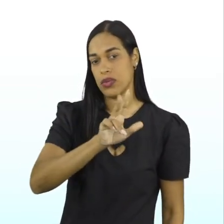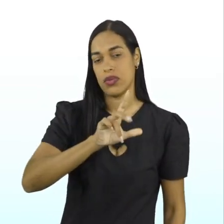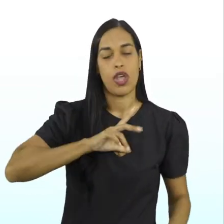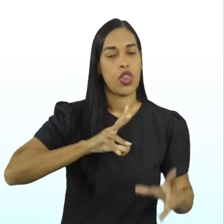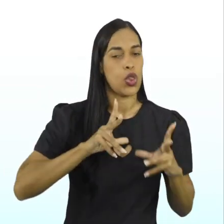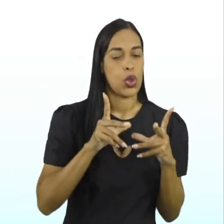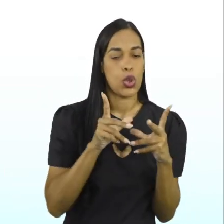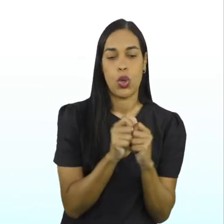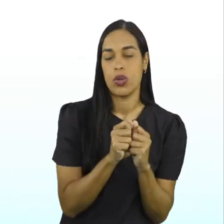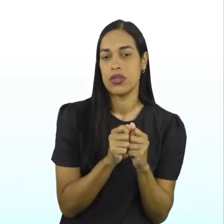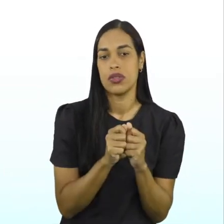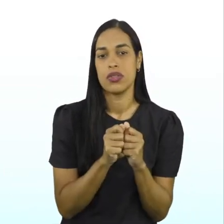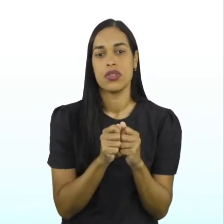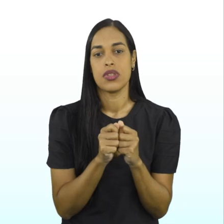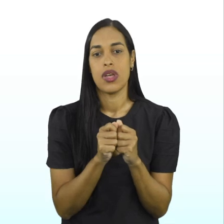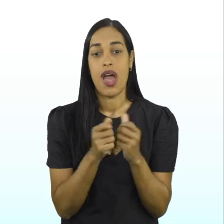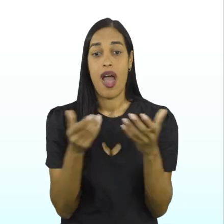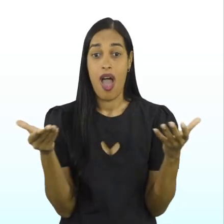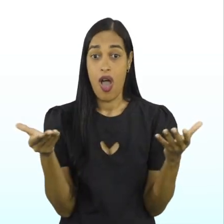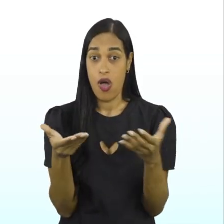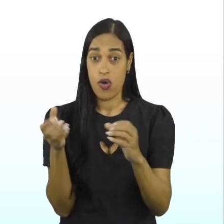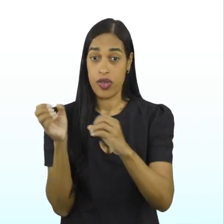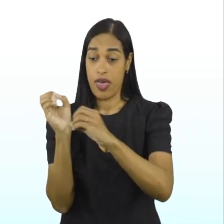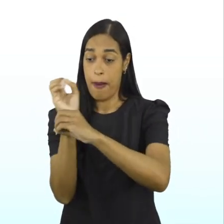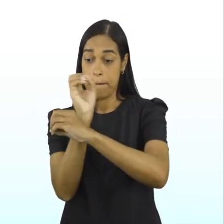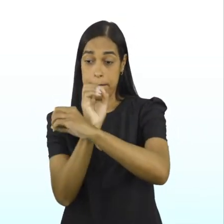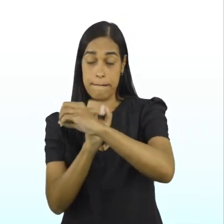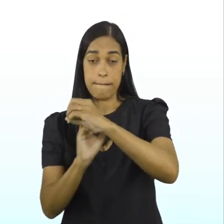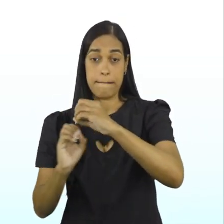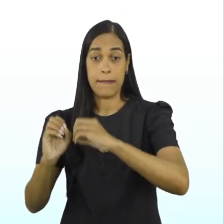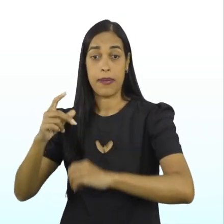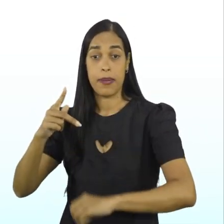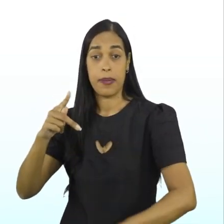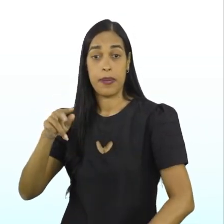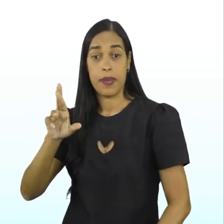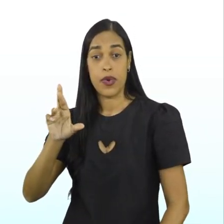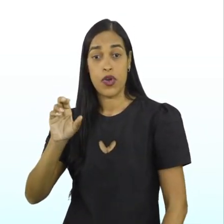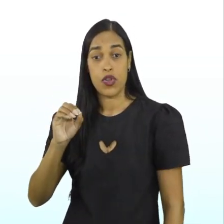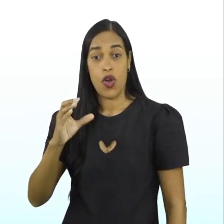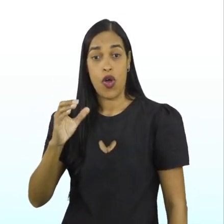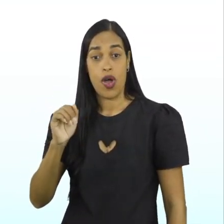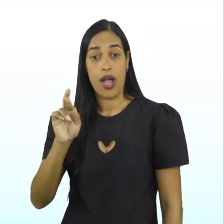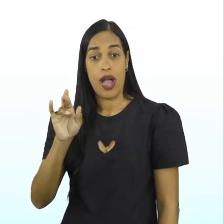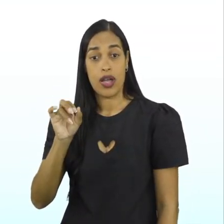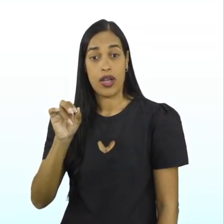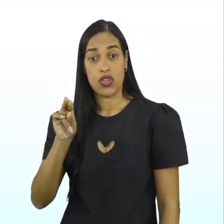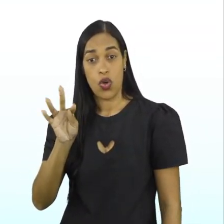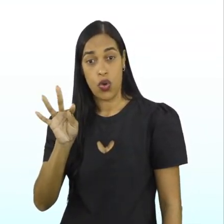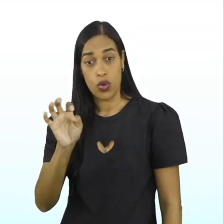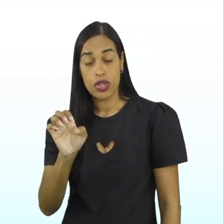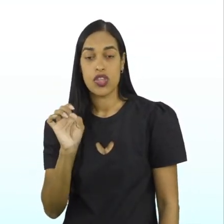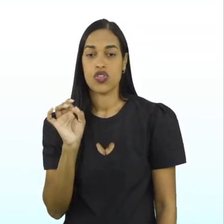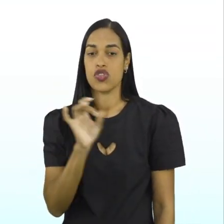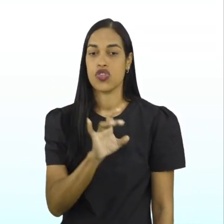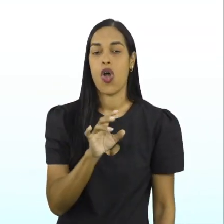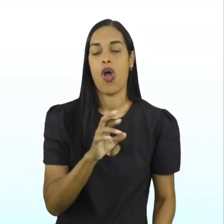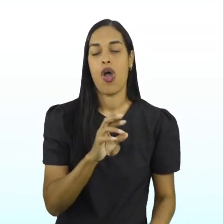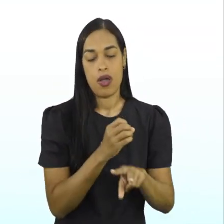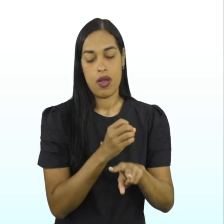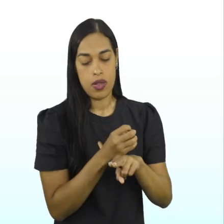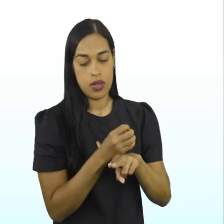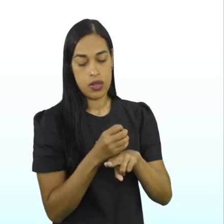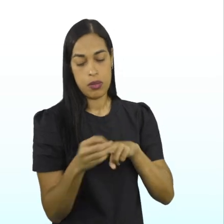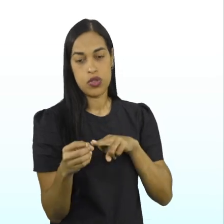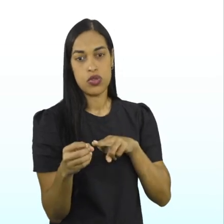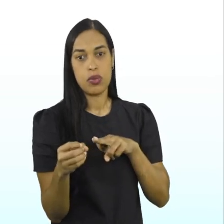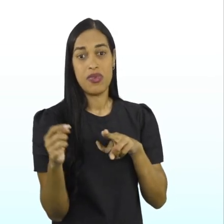as organelas. Agora a célula procarionte, olhem para mim, só tem ribossomo. Então, os ribossomos, eles